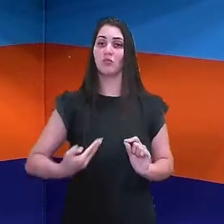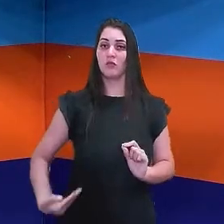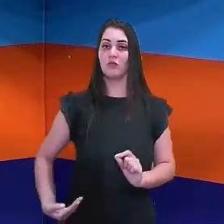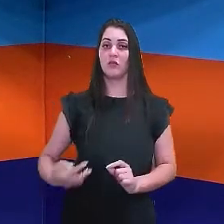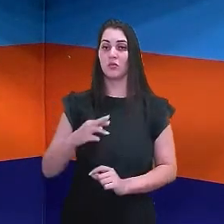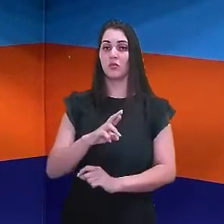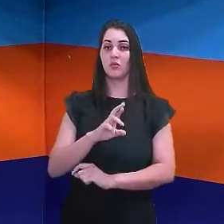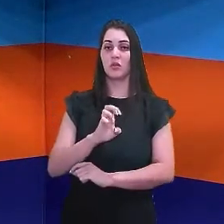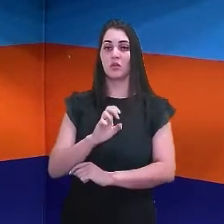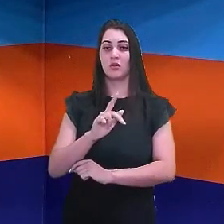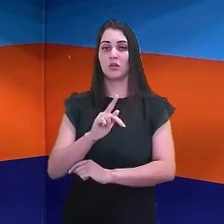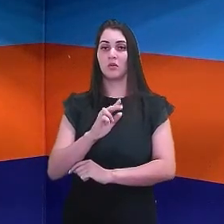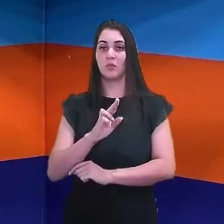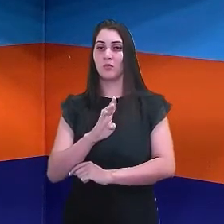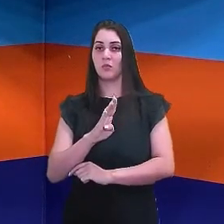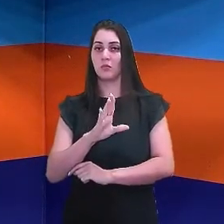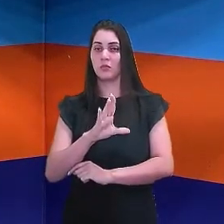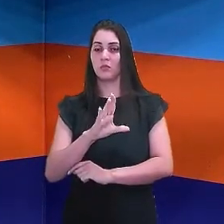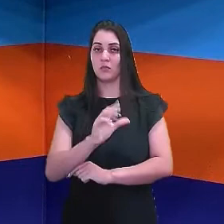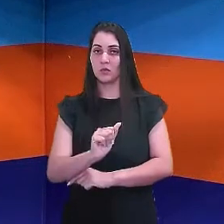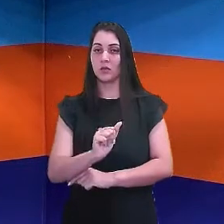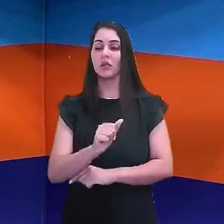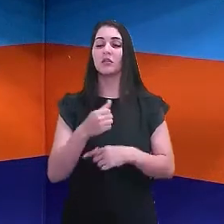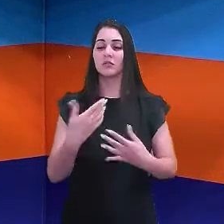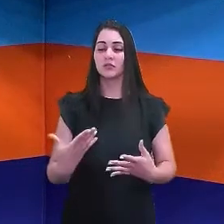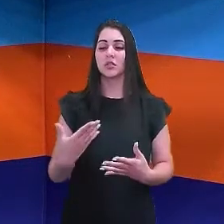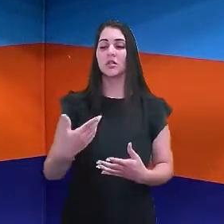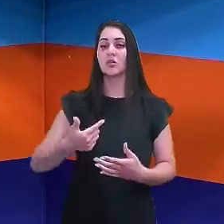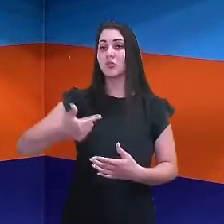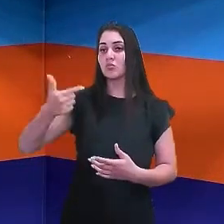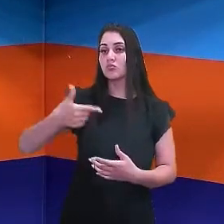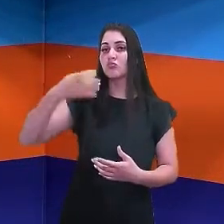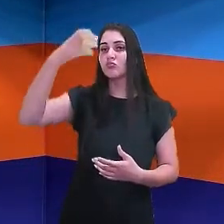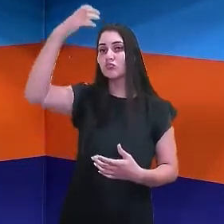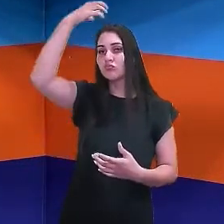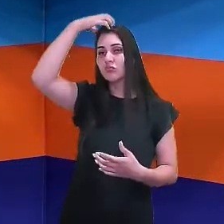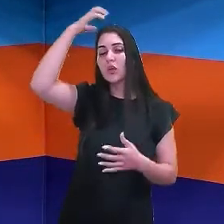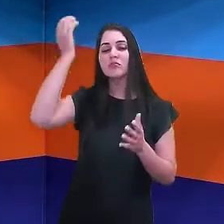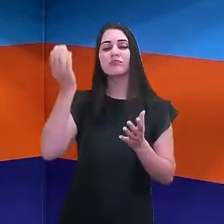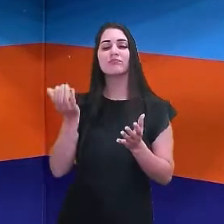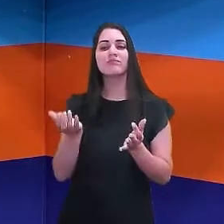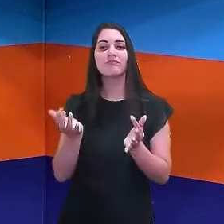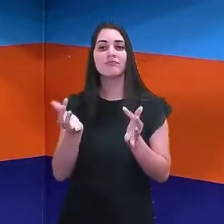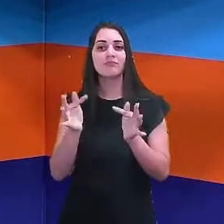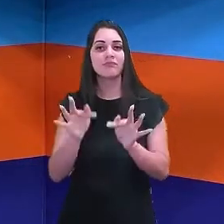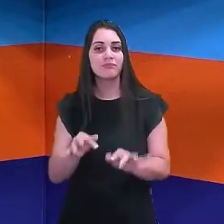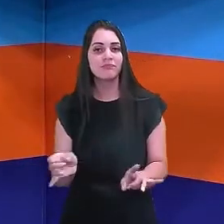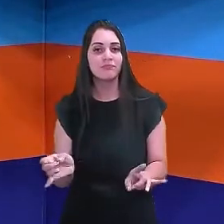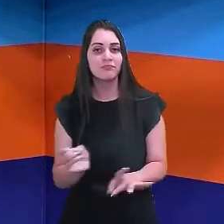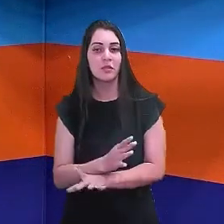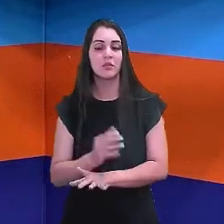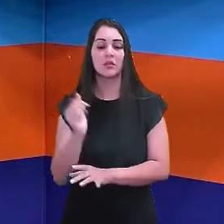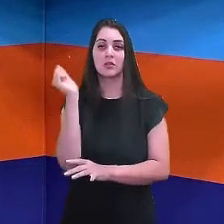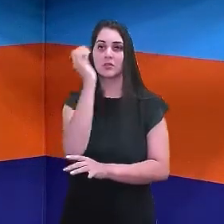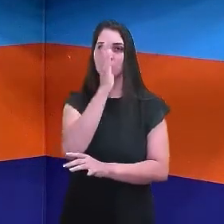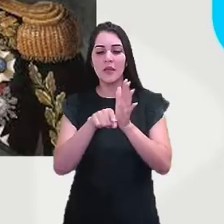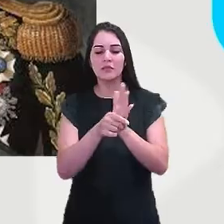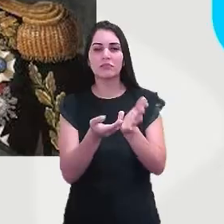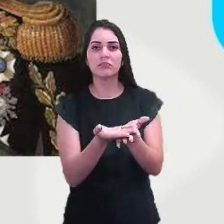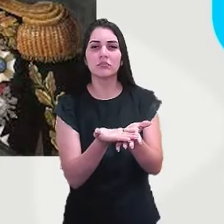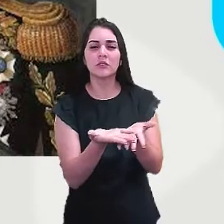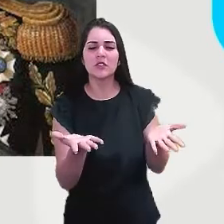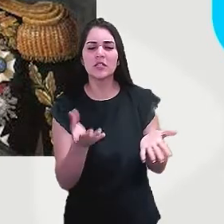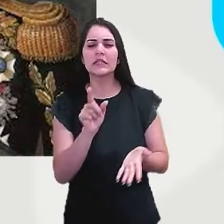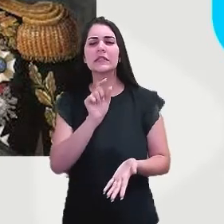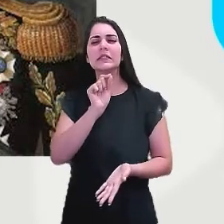estabelecida e o Segundo Império acabasse no Brasil. Mas assim, eu pergunto a vocês,